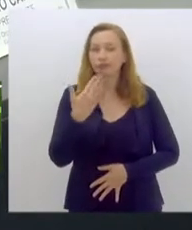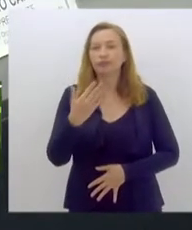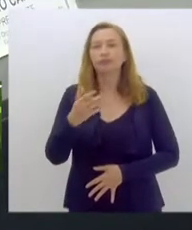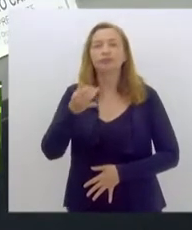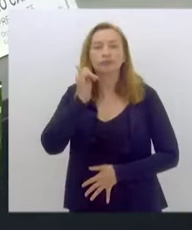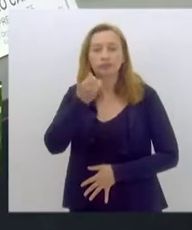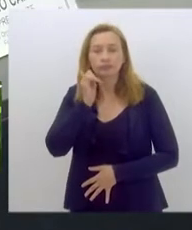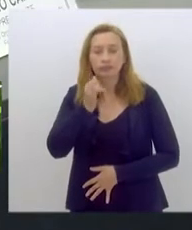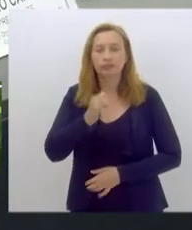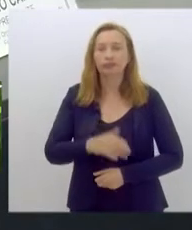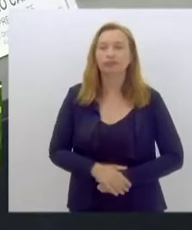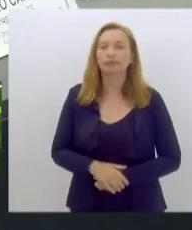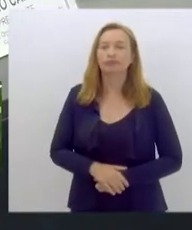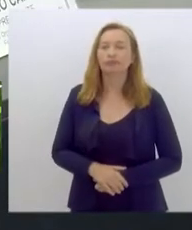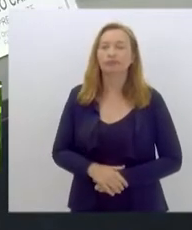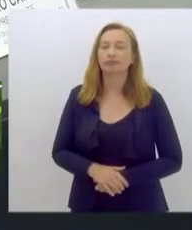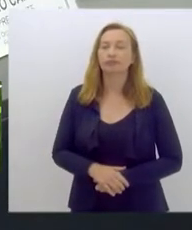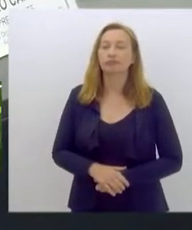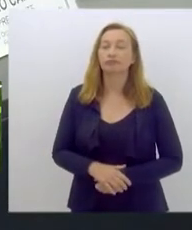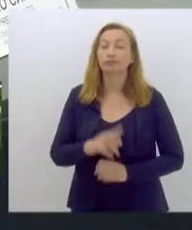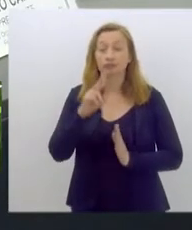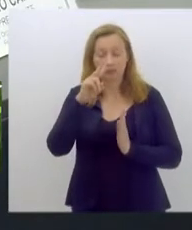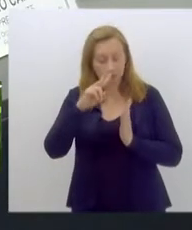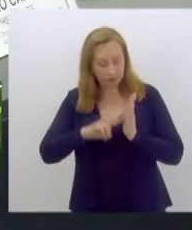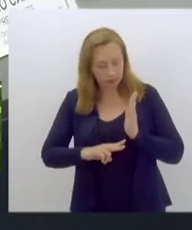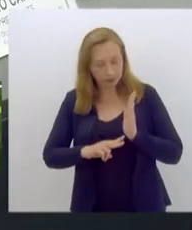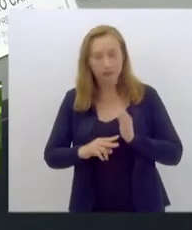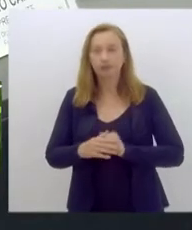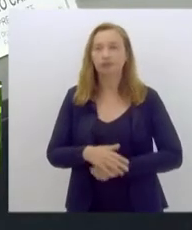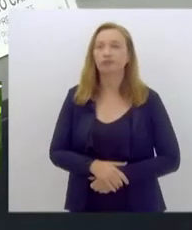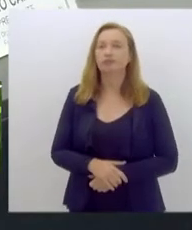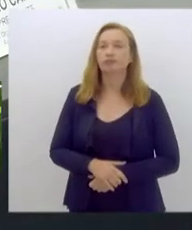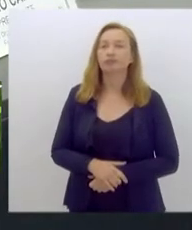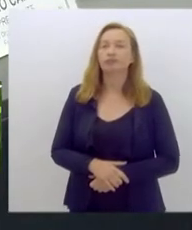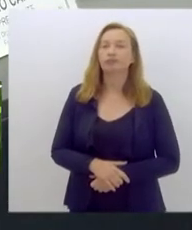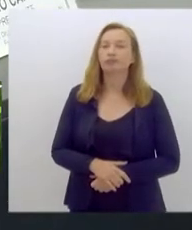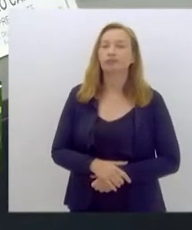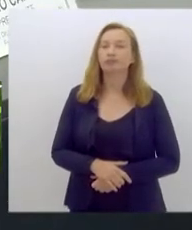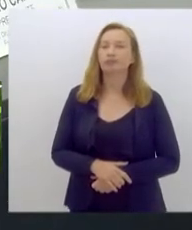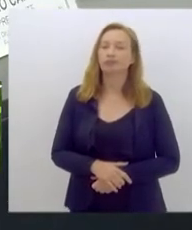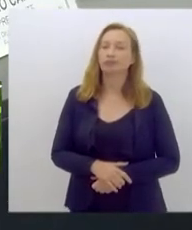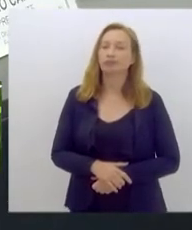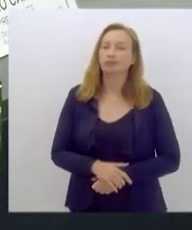relator, que faça a leitura do seu parecer.